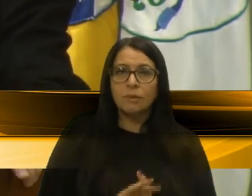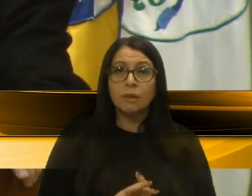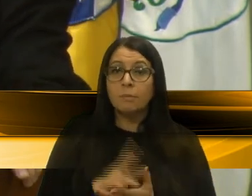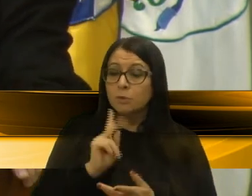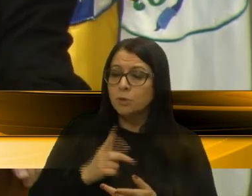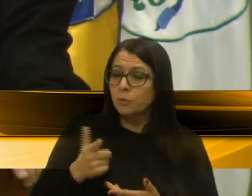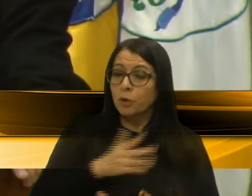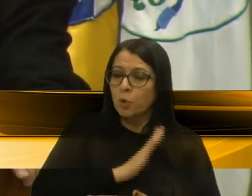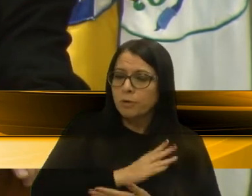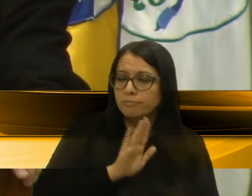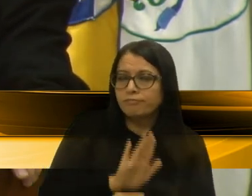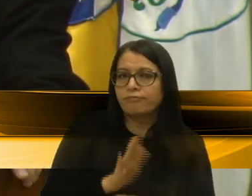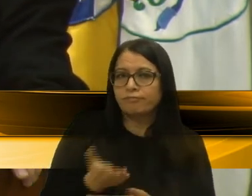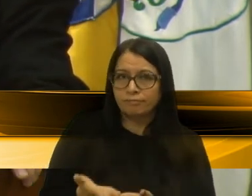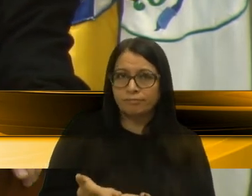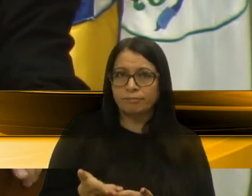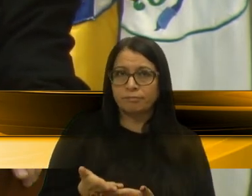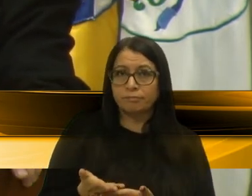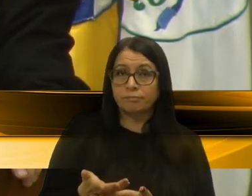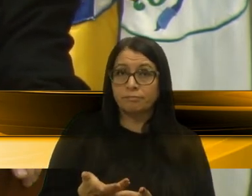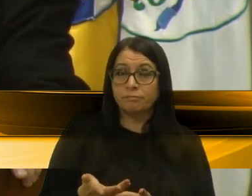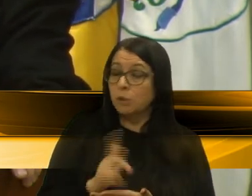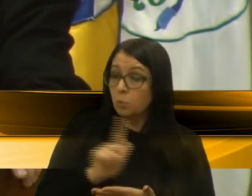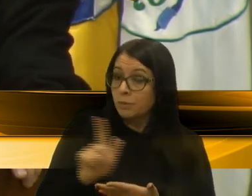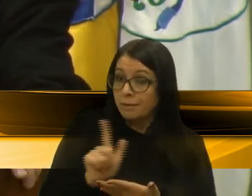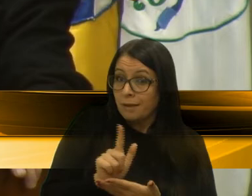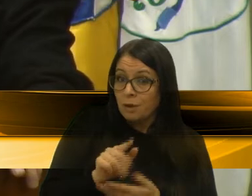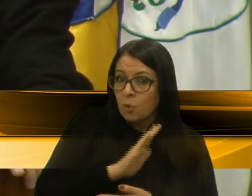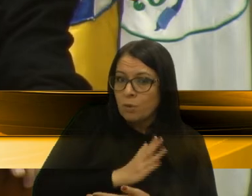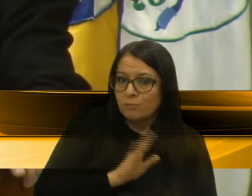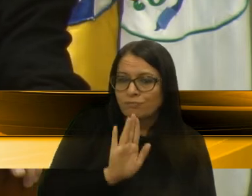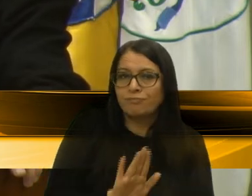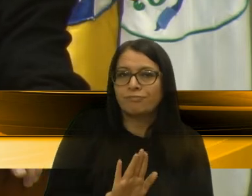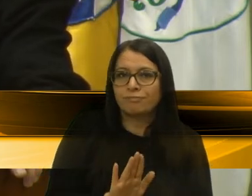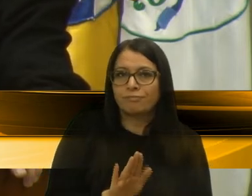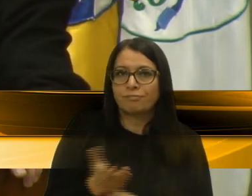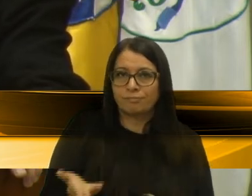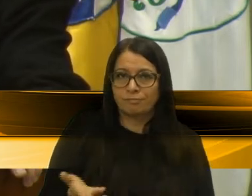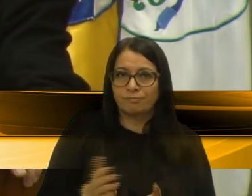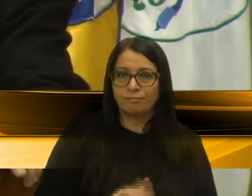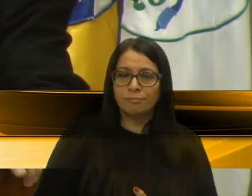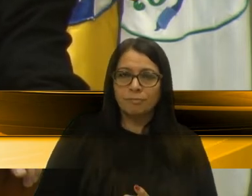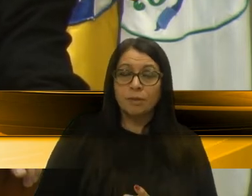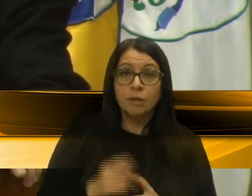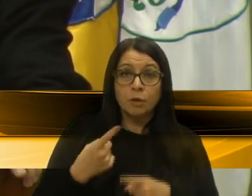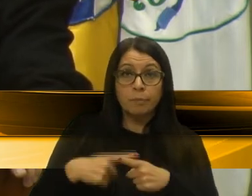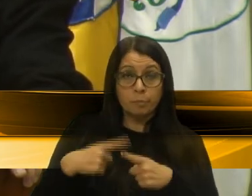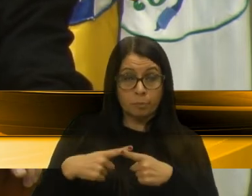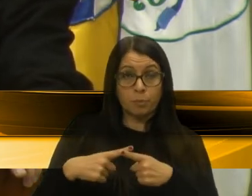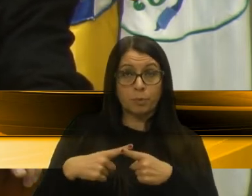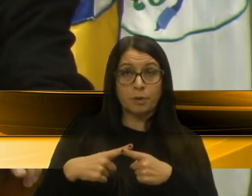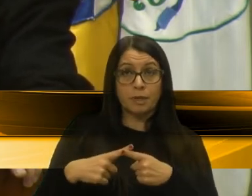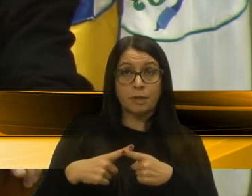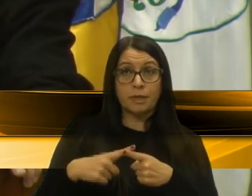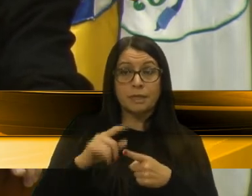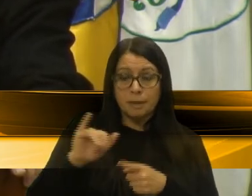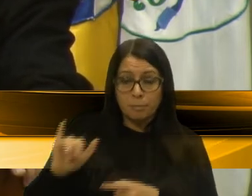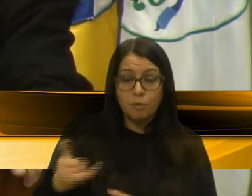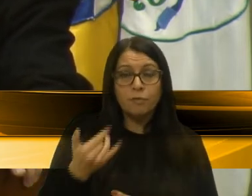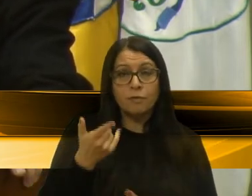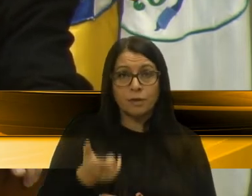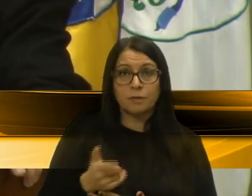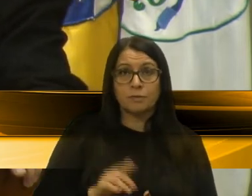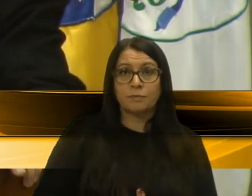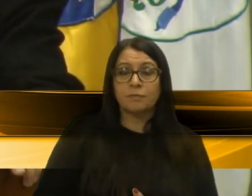os desalmados. São sem alma mesmo. Essas pessoas são sem alma, né? Porque elas se aproveitam, né?